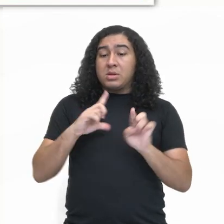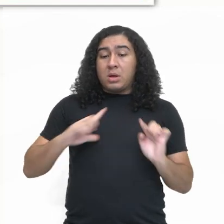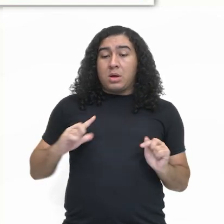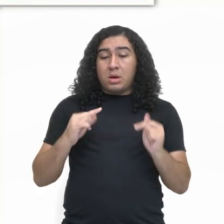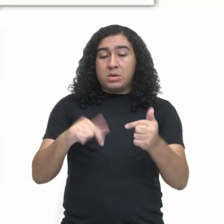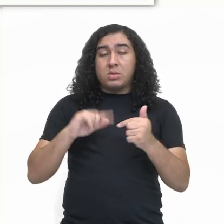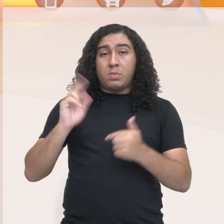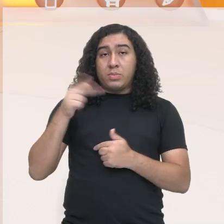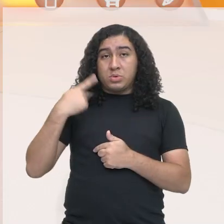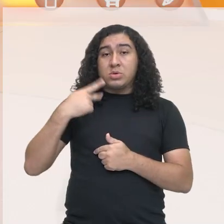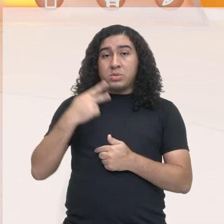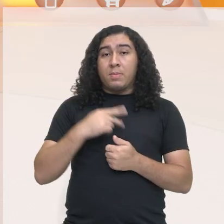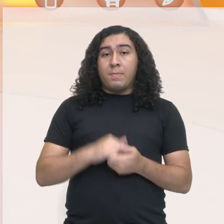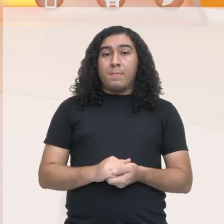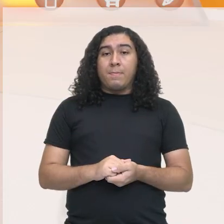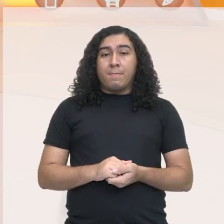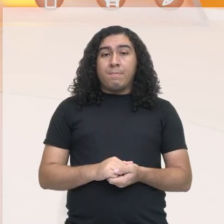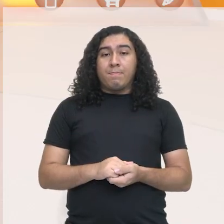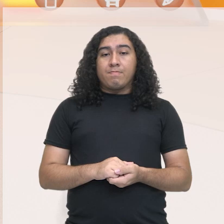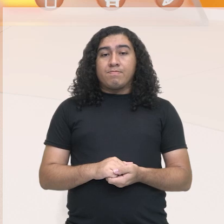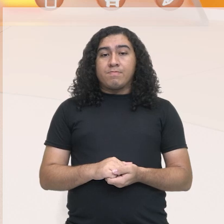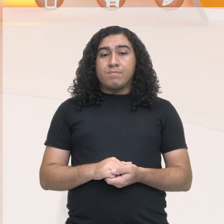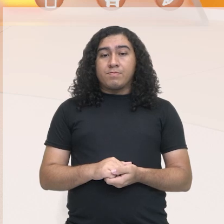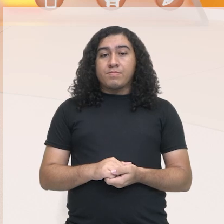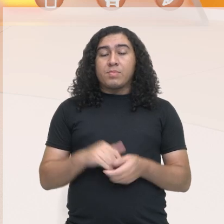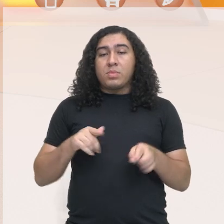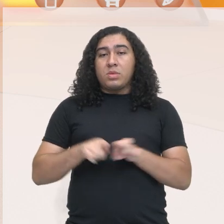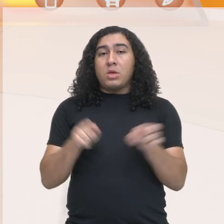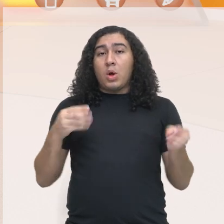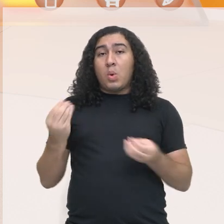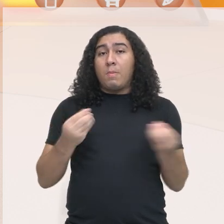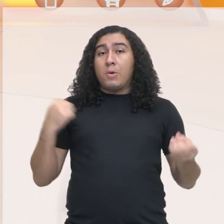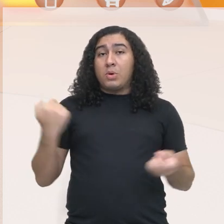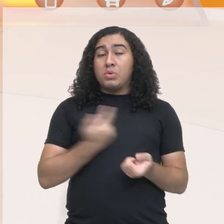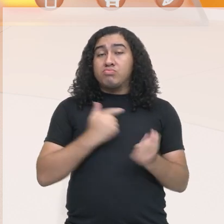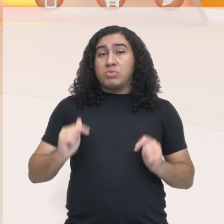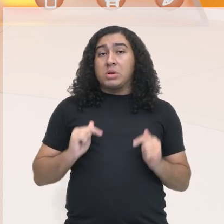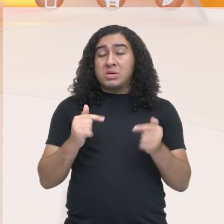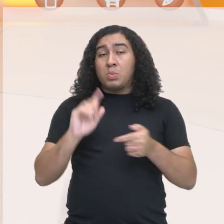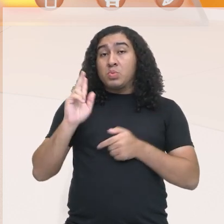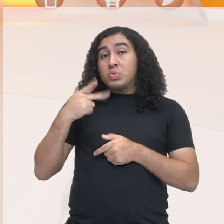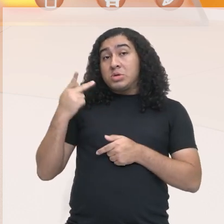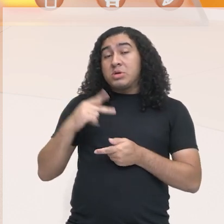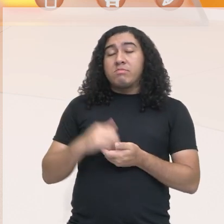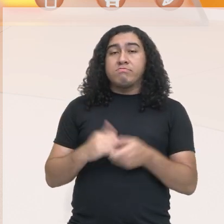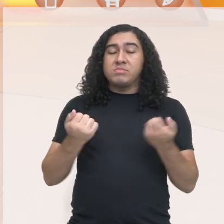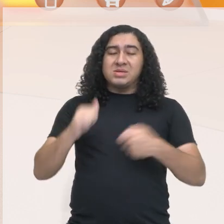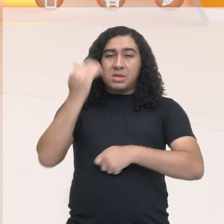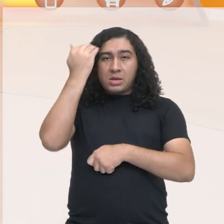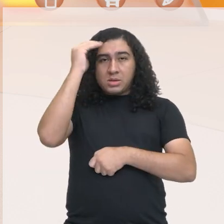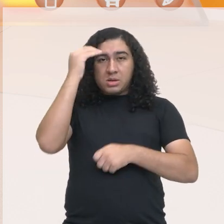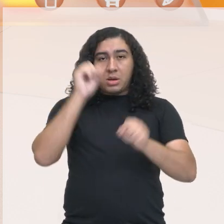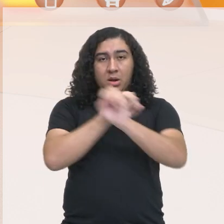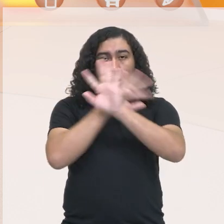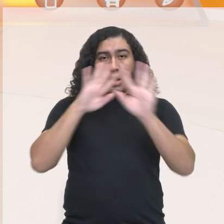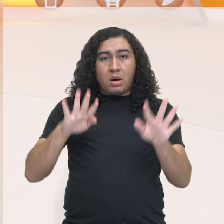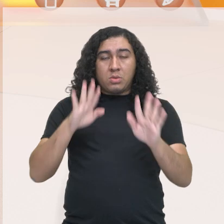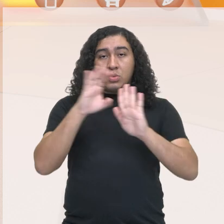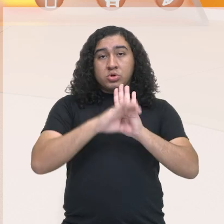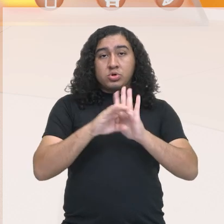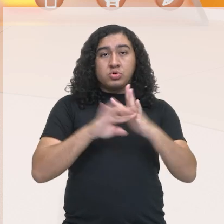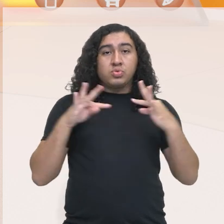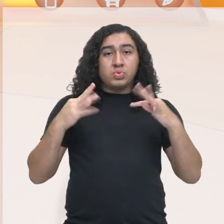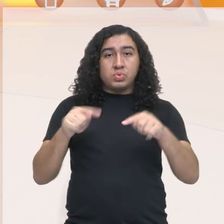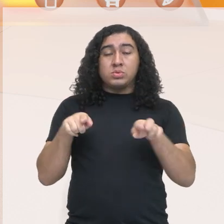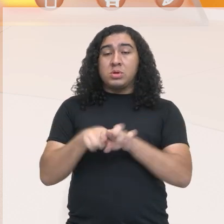a política, não é verdade? Então, e como é que a gente pratica a política? Entendendo, primeiro, o conceito de tudo,